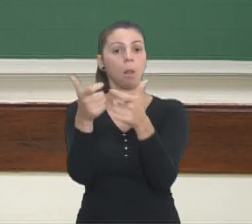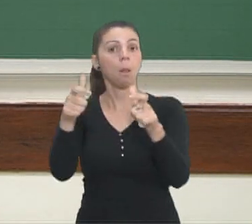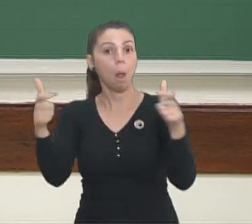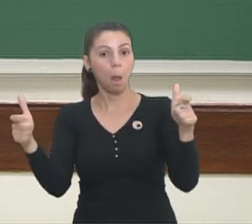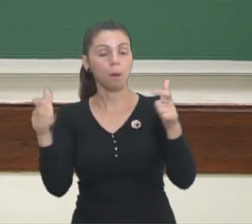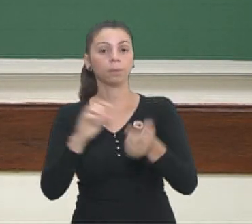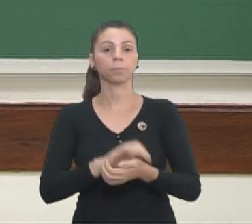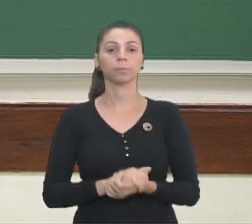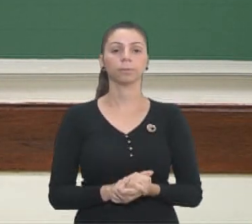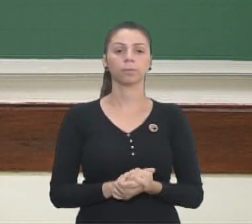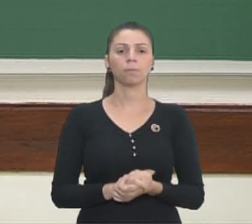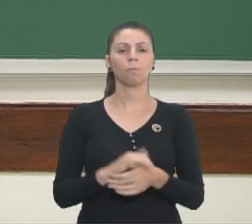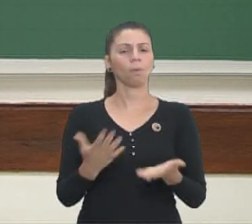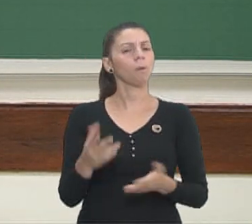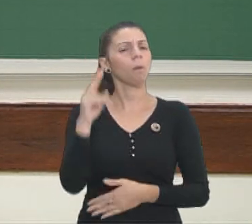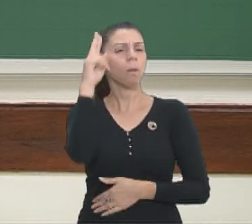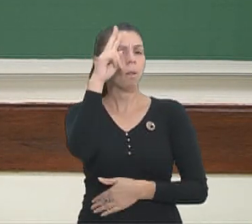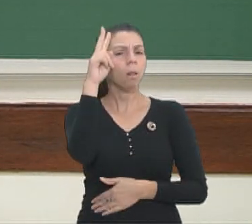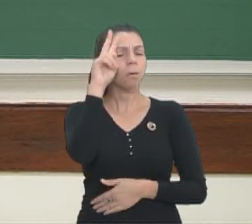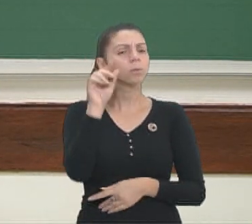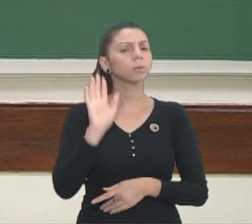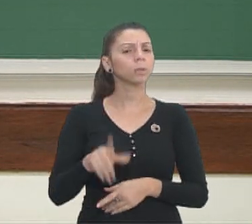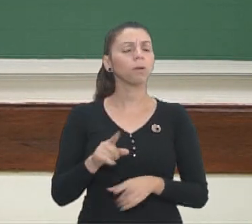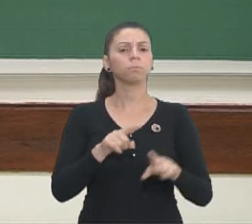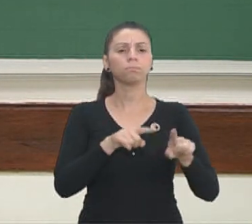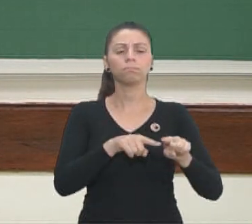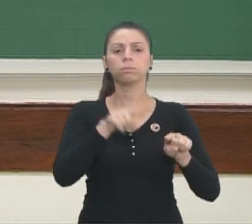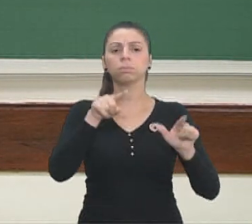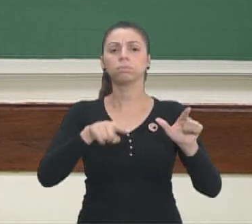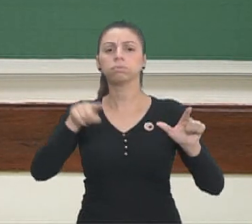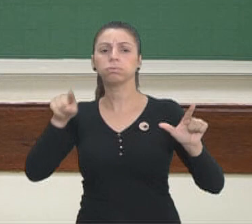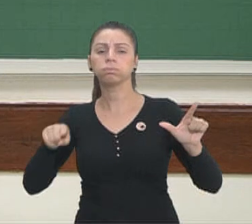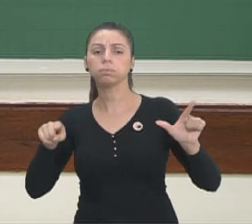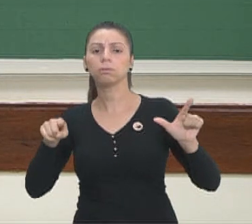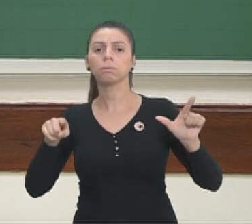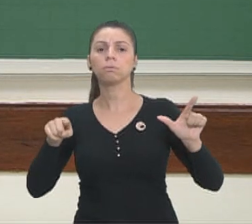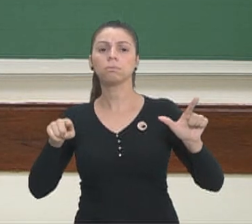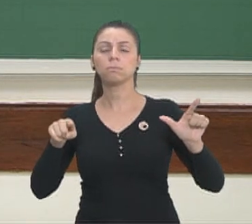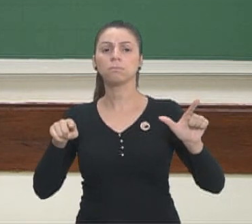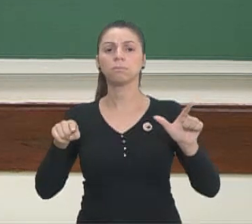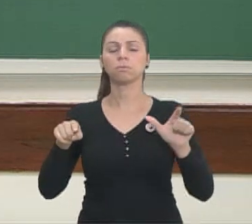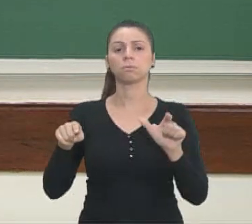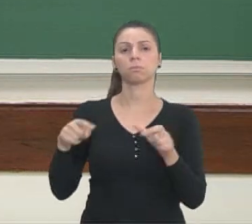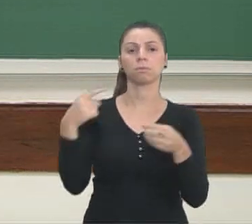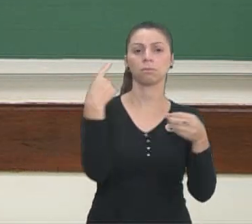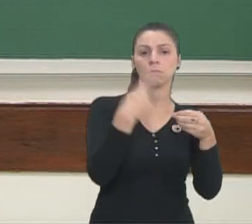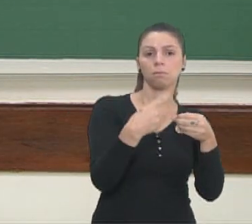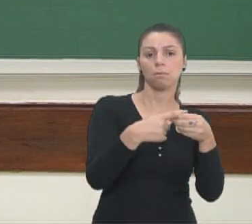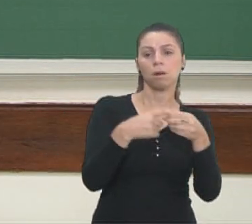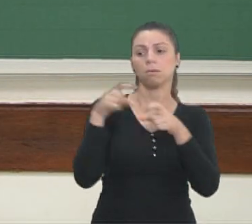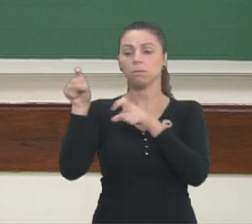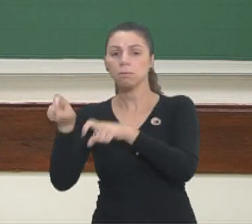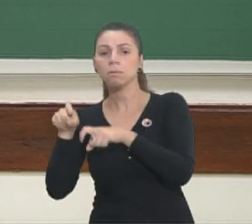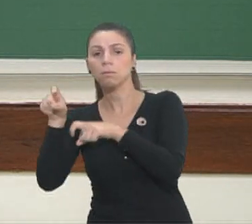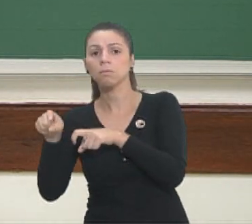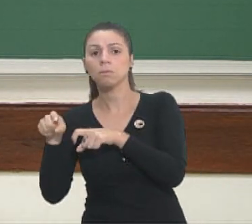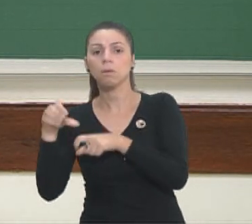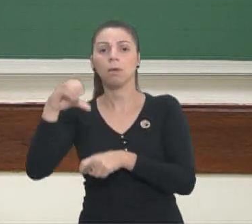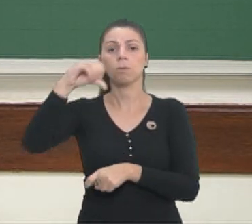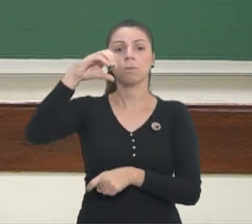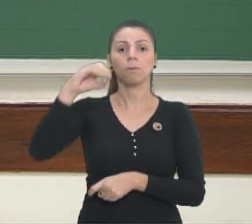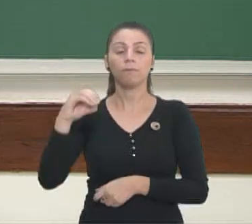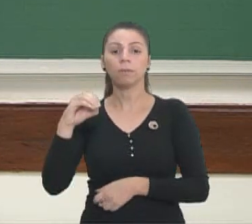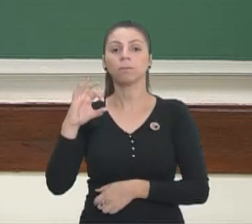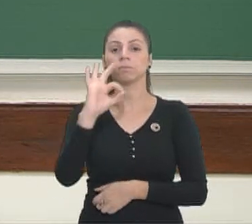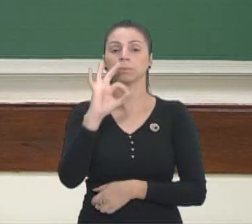Bem, lembram que a gente viu o gráfico da população urbana e rural? 90% era a população